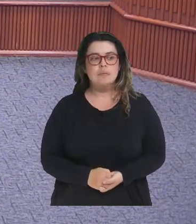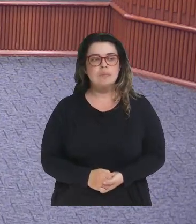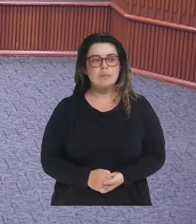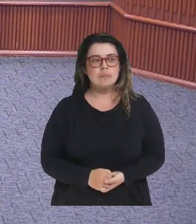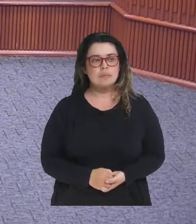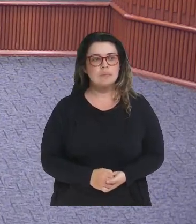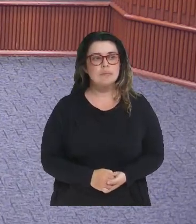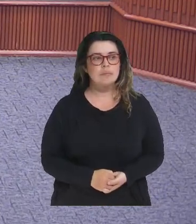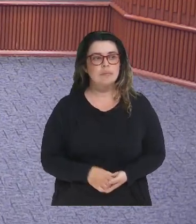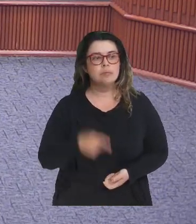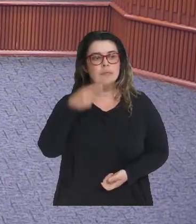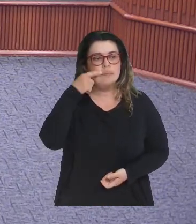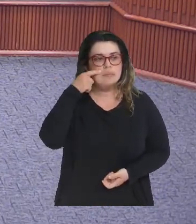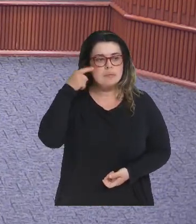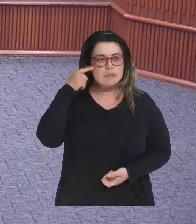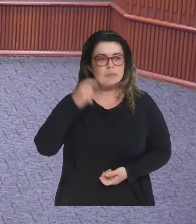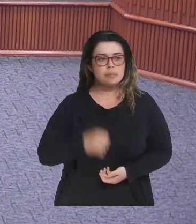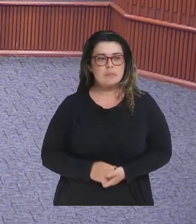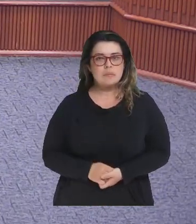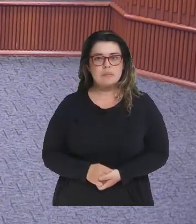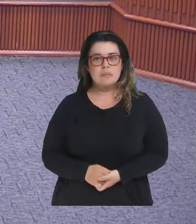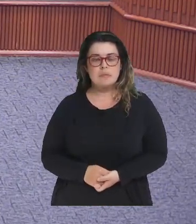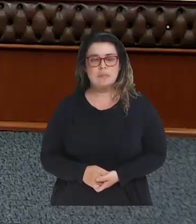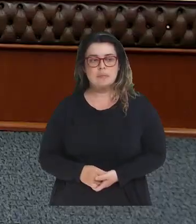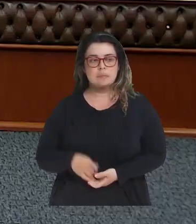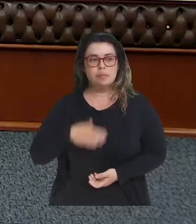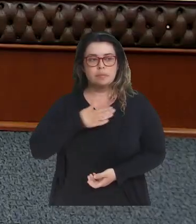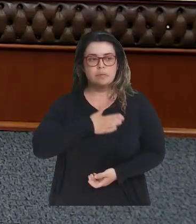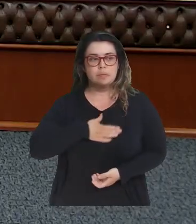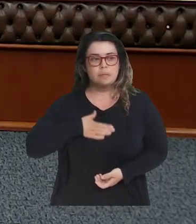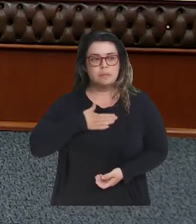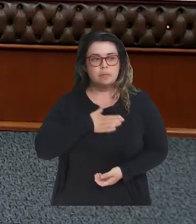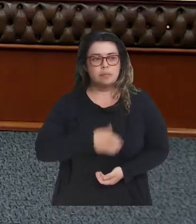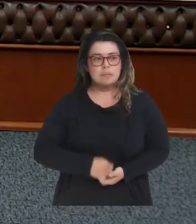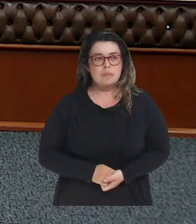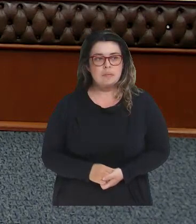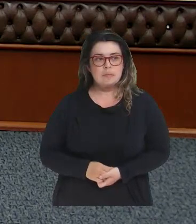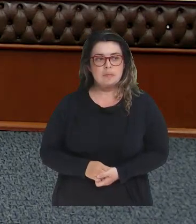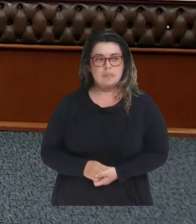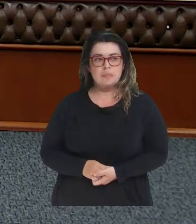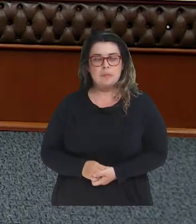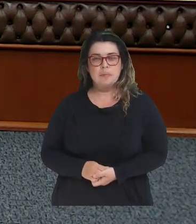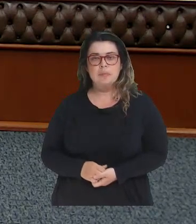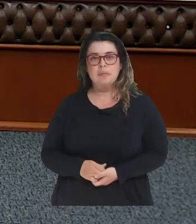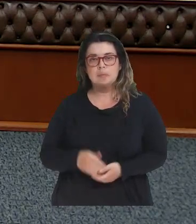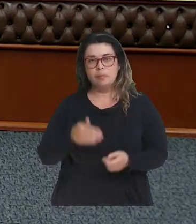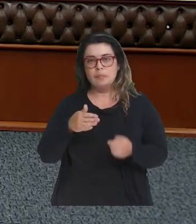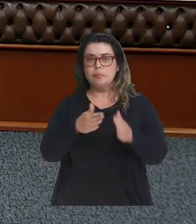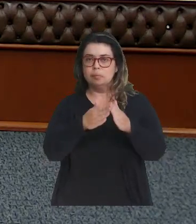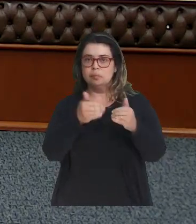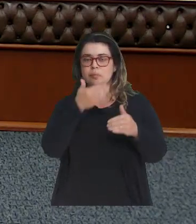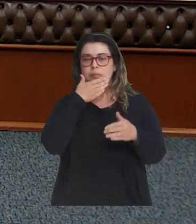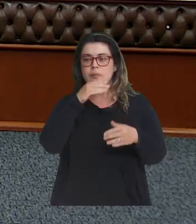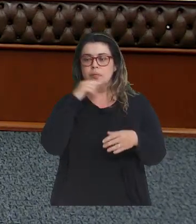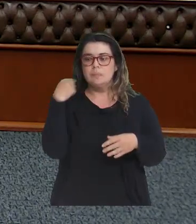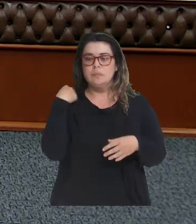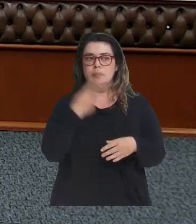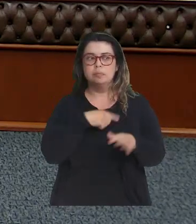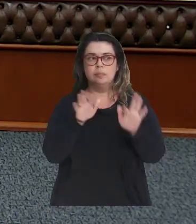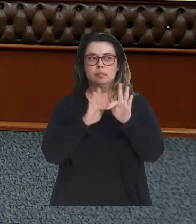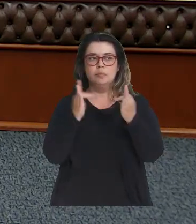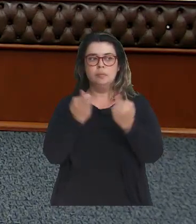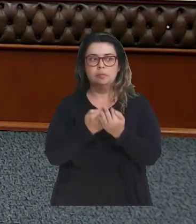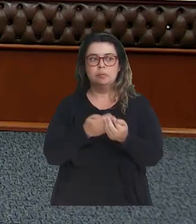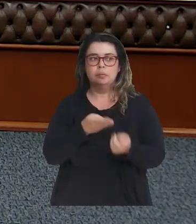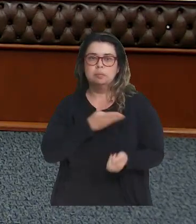presidente. Pela ordem, vereador. Eu gostaria de oferecer esse Pai Nosso à família do nosso amigo